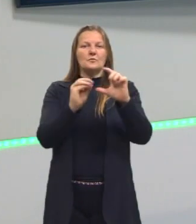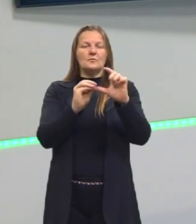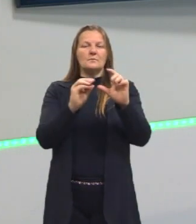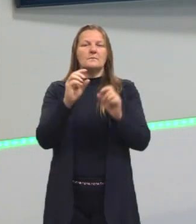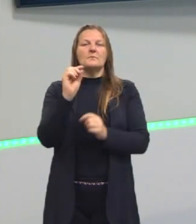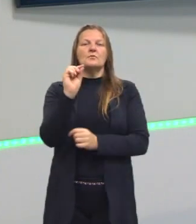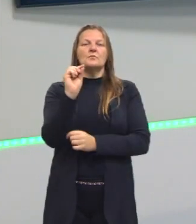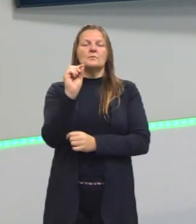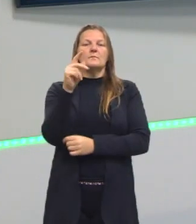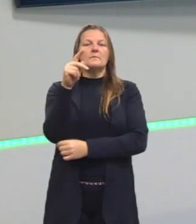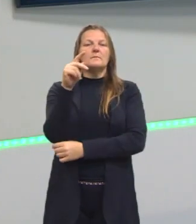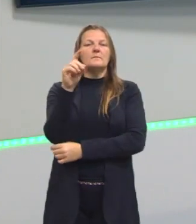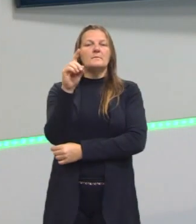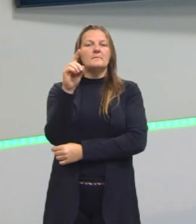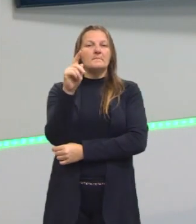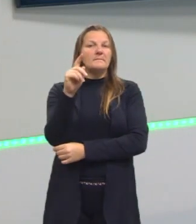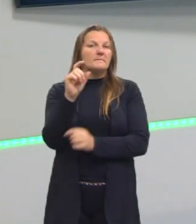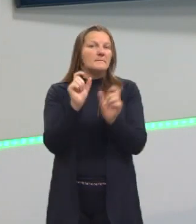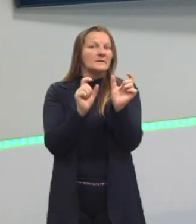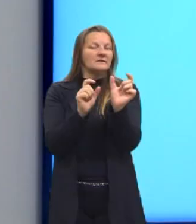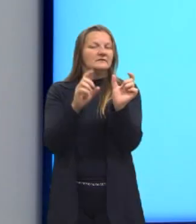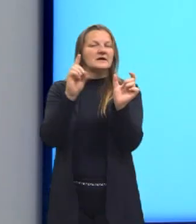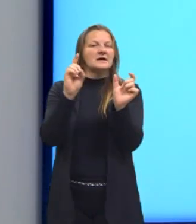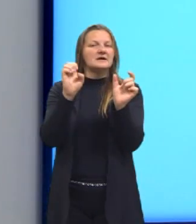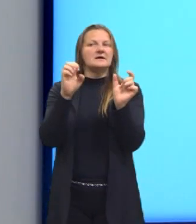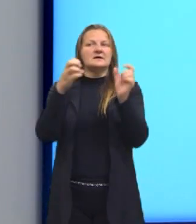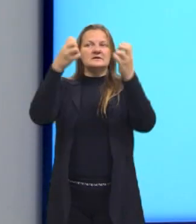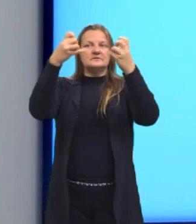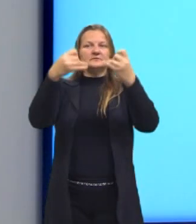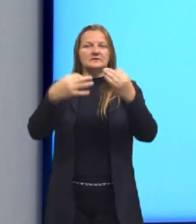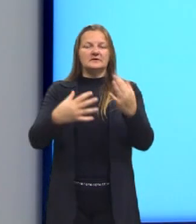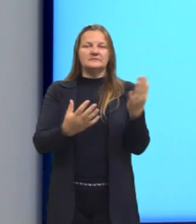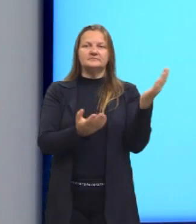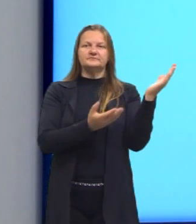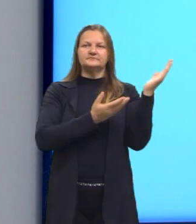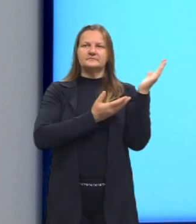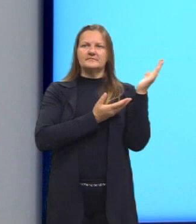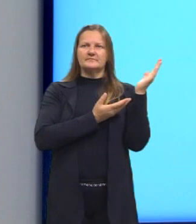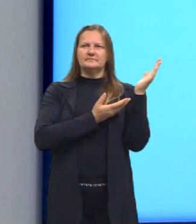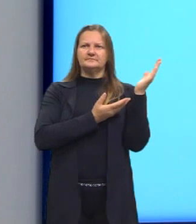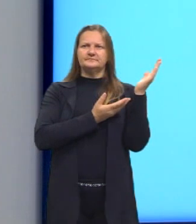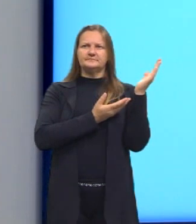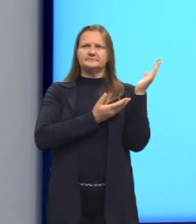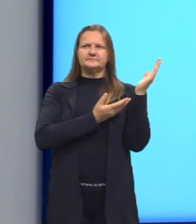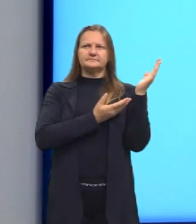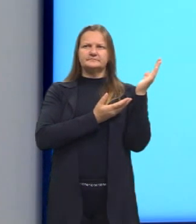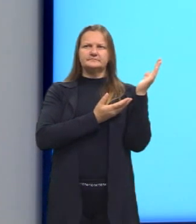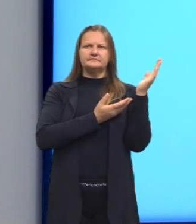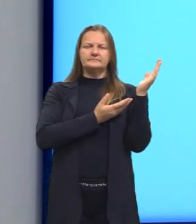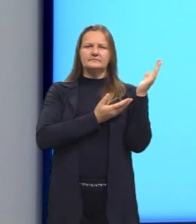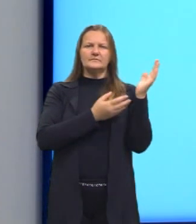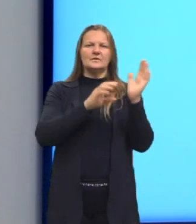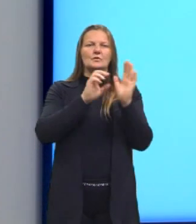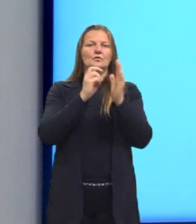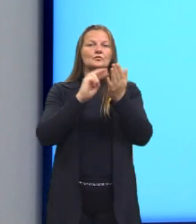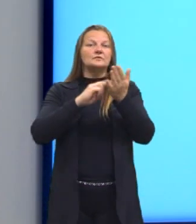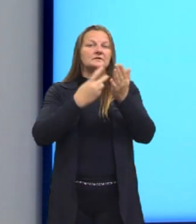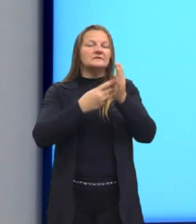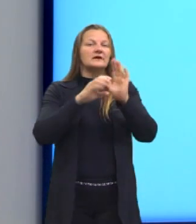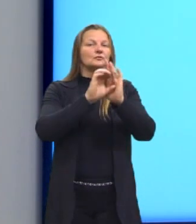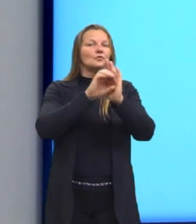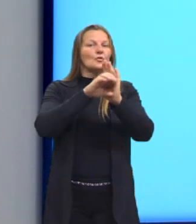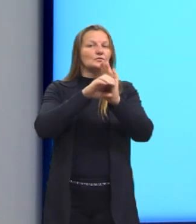palavrinha determinante? Aqui então, para a gente iniciar a nossa aula, nós temos o significado